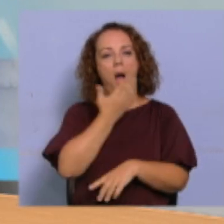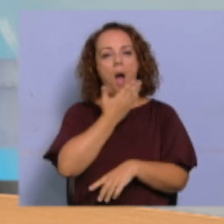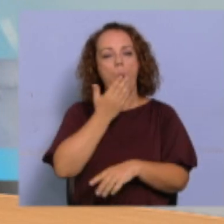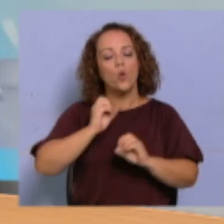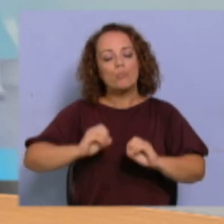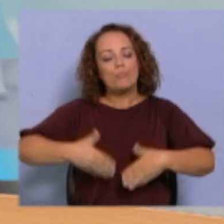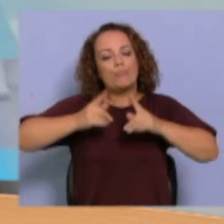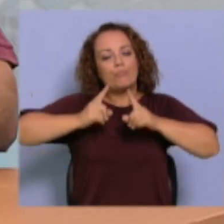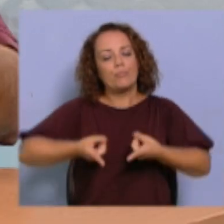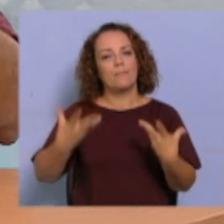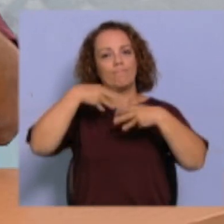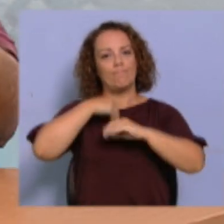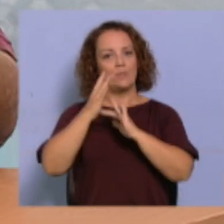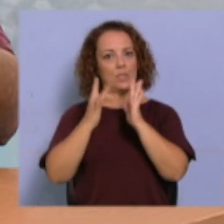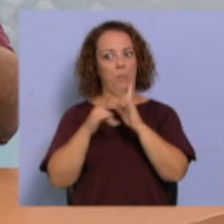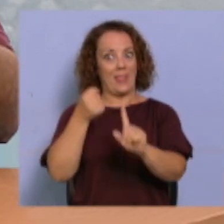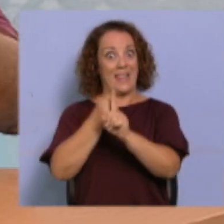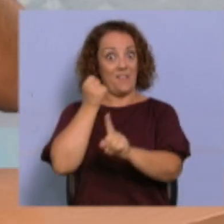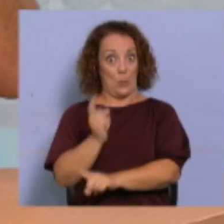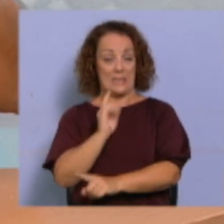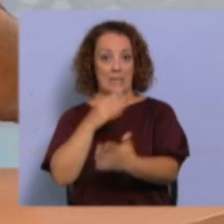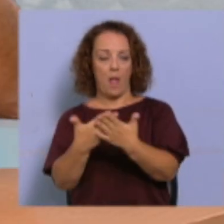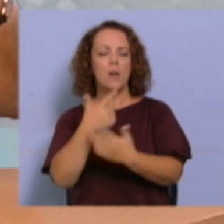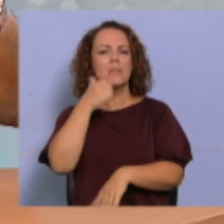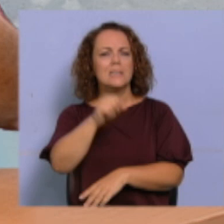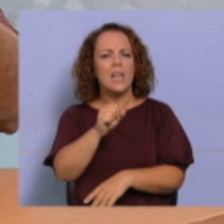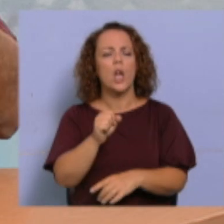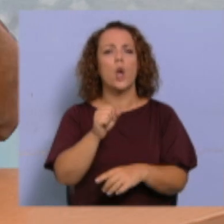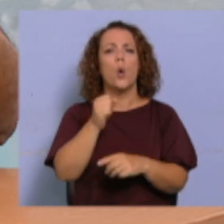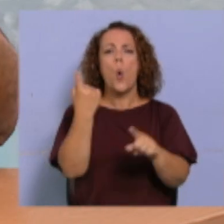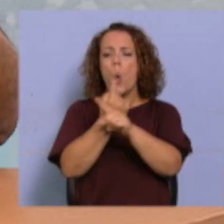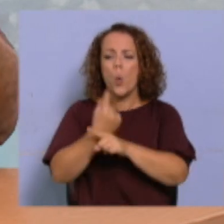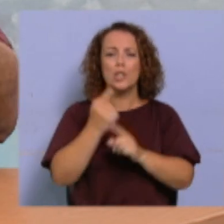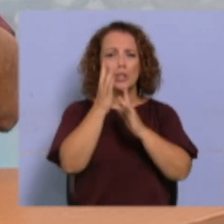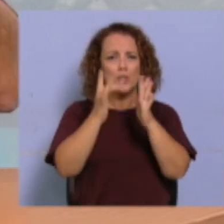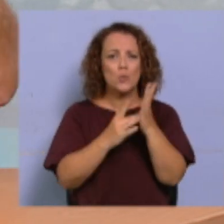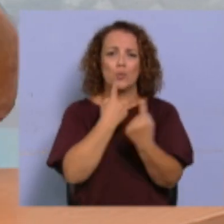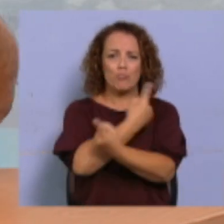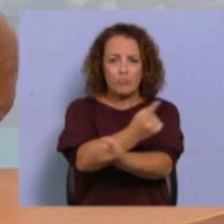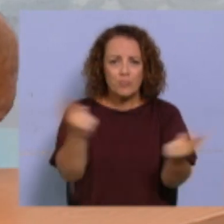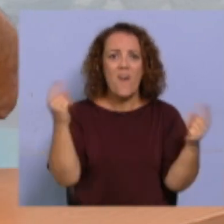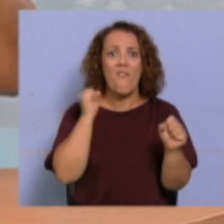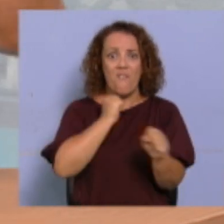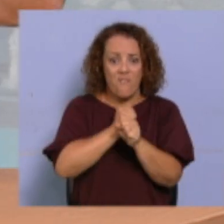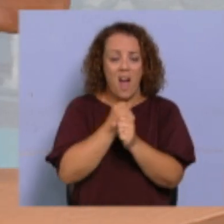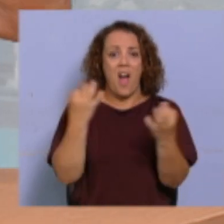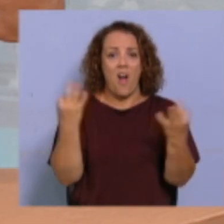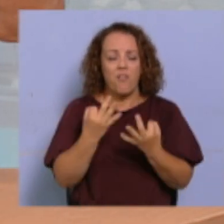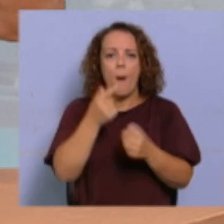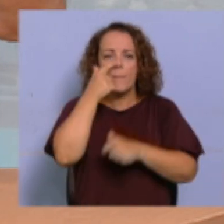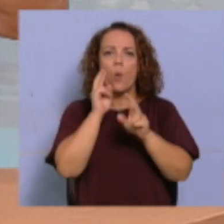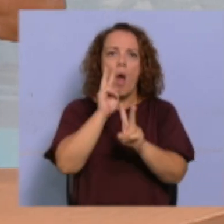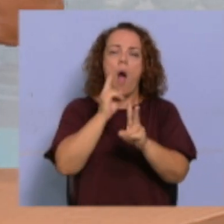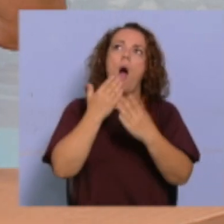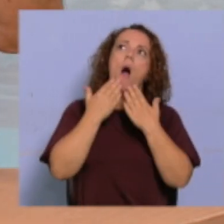enfim, o desafio está aqui, não é? Tudo o que Jesus diz e faz é para que as pessoas realmente, vendo, deem glória a